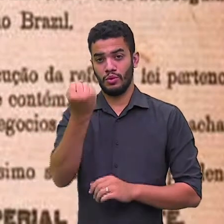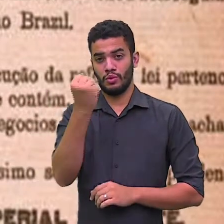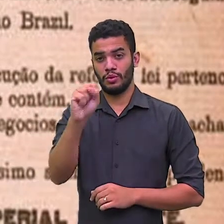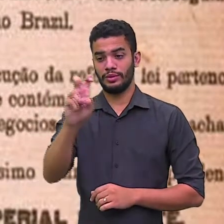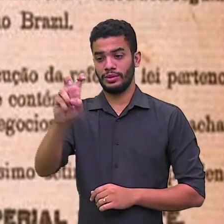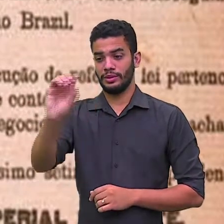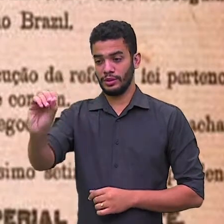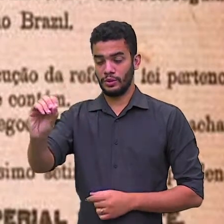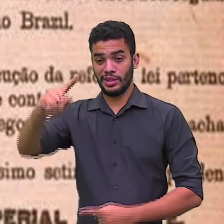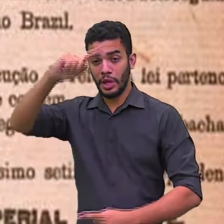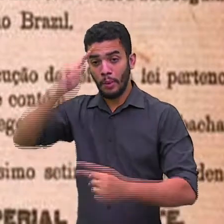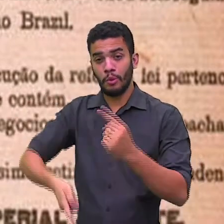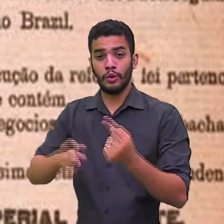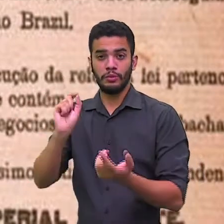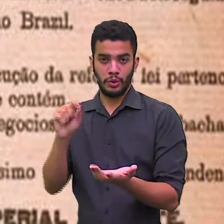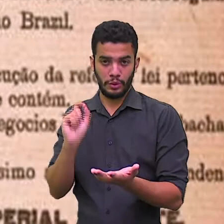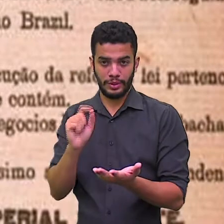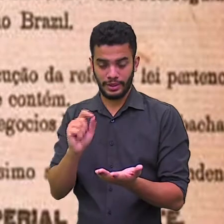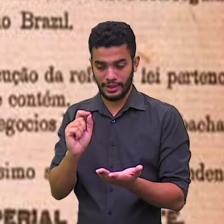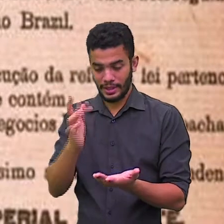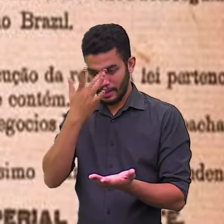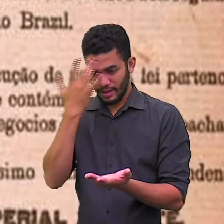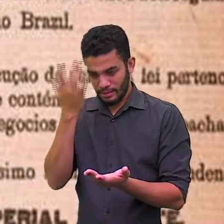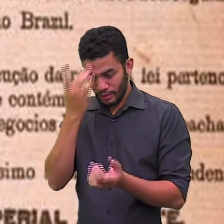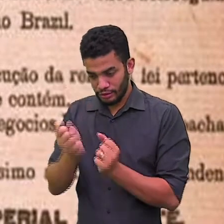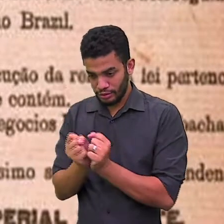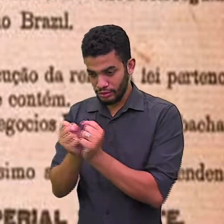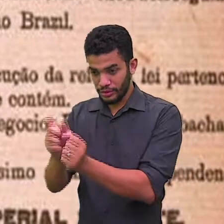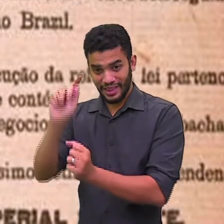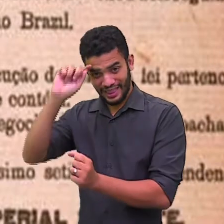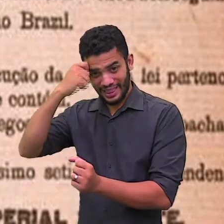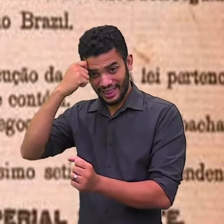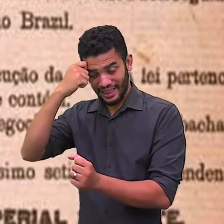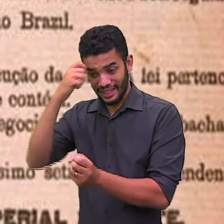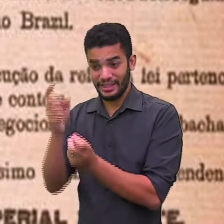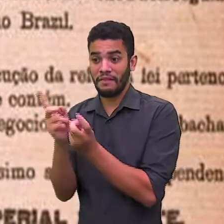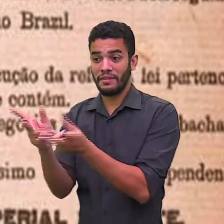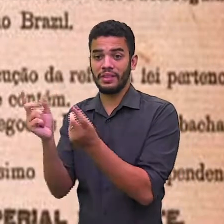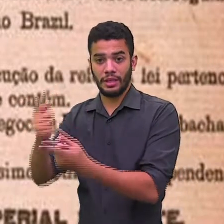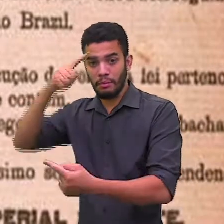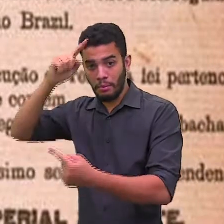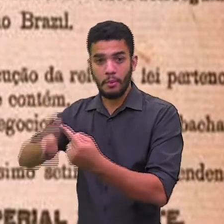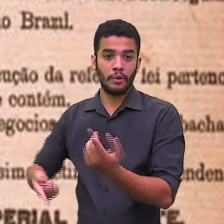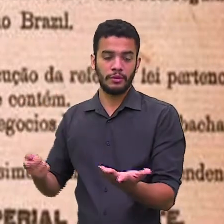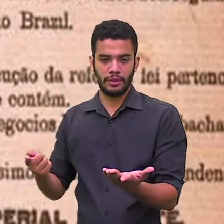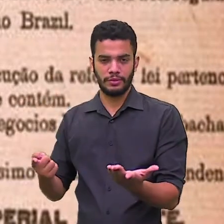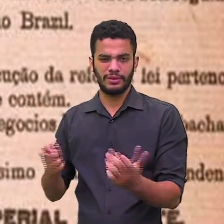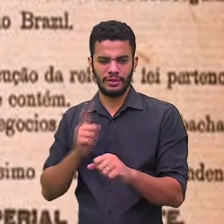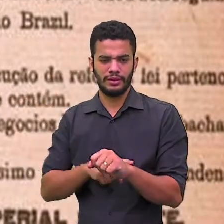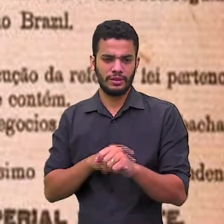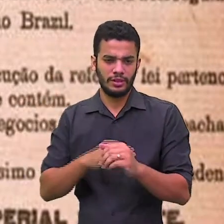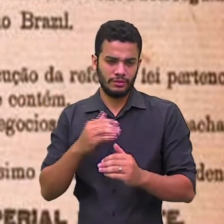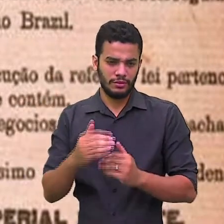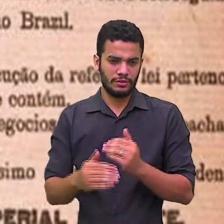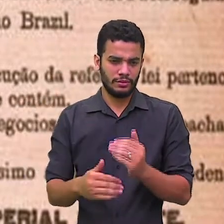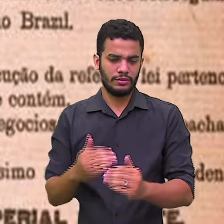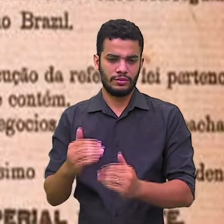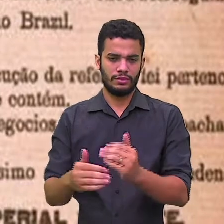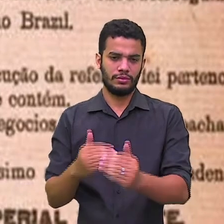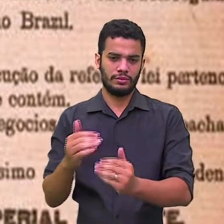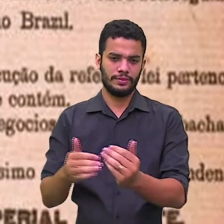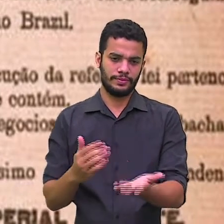1850. Então, foi um processo que culminou, né, acabou